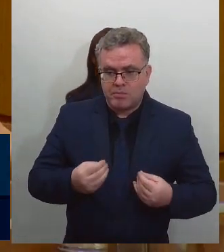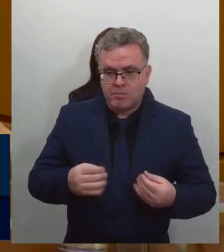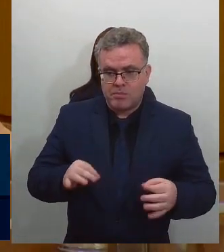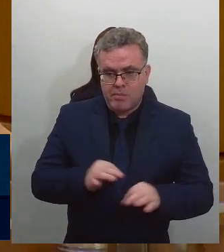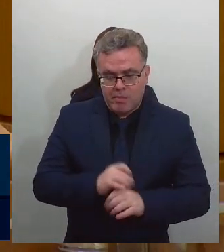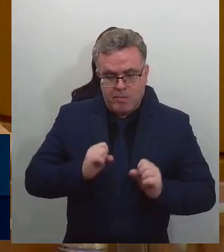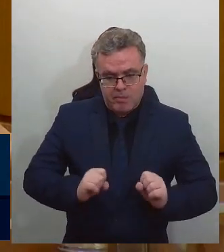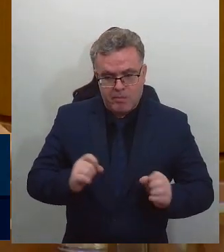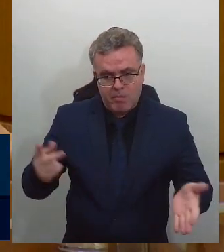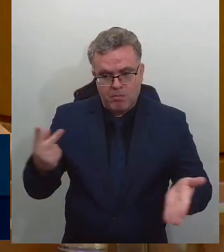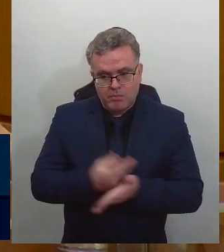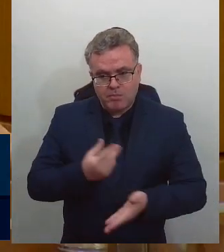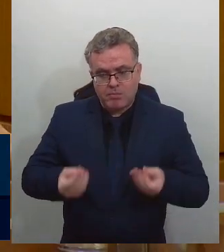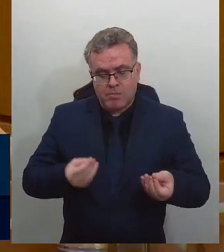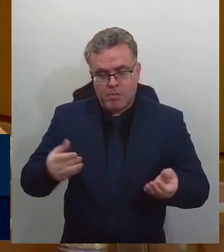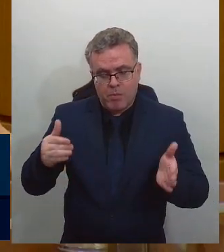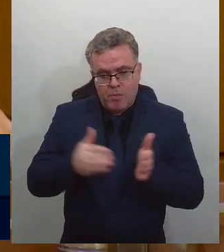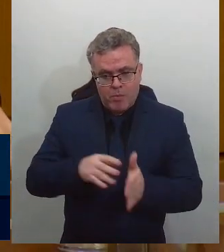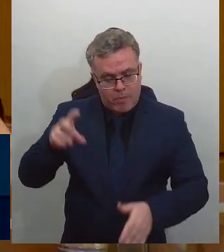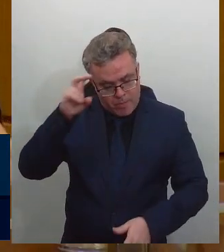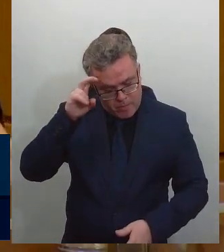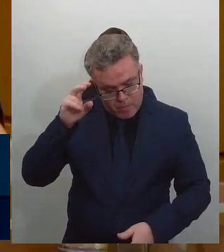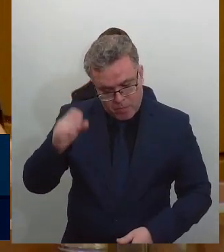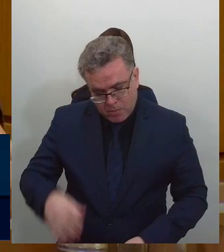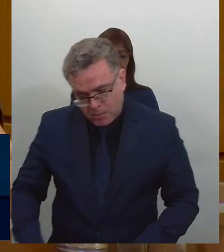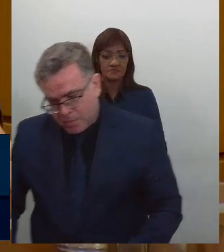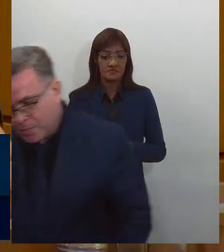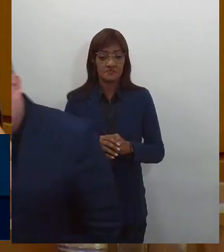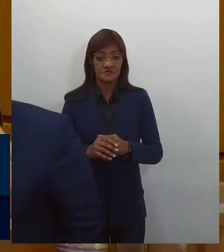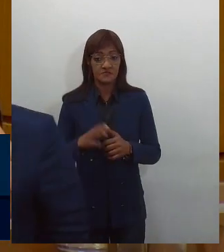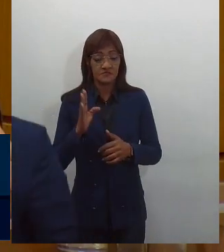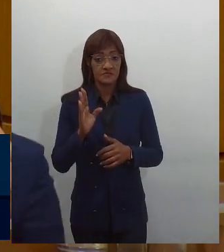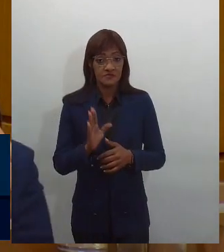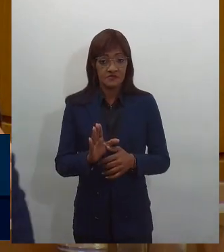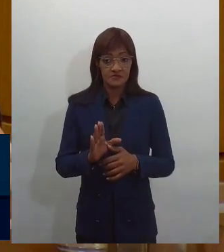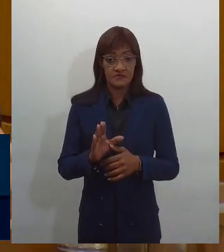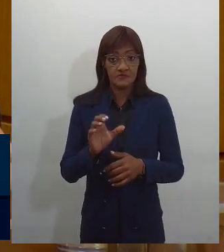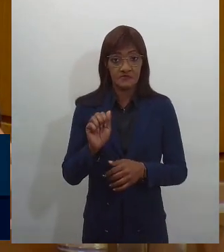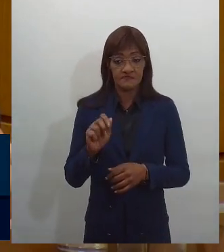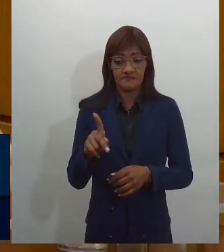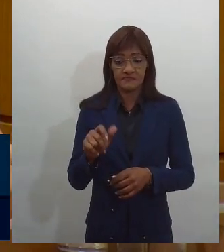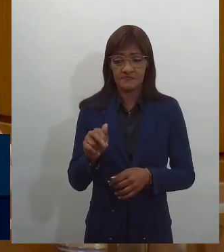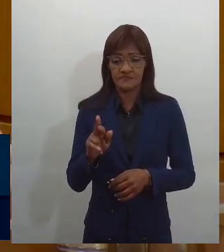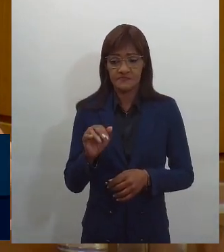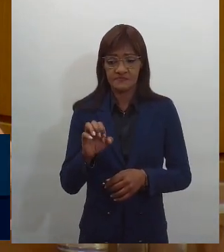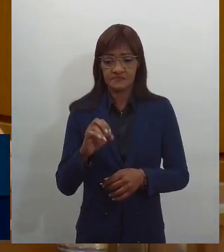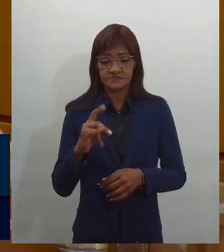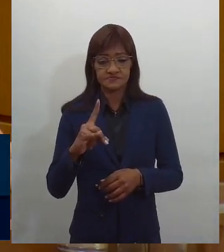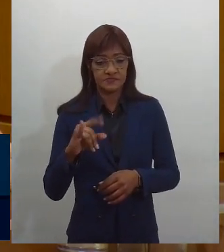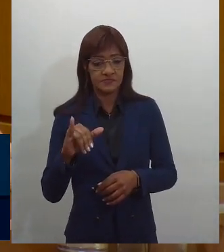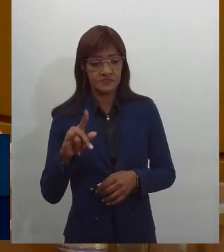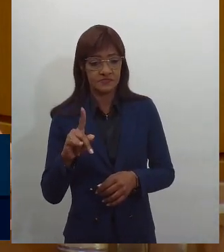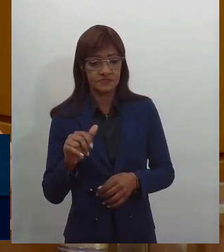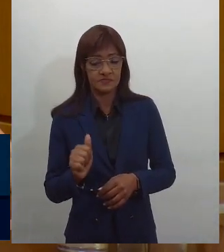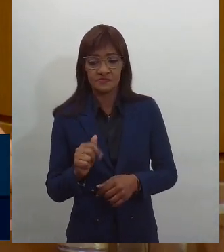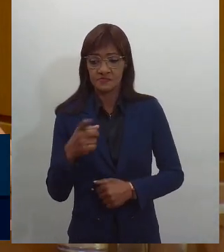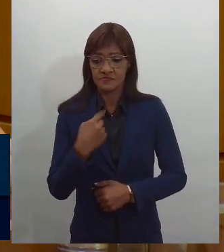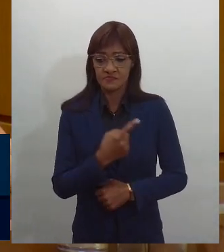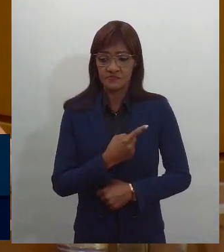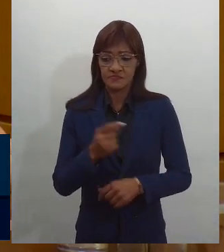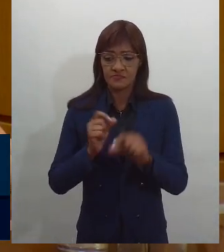última quinta-feira em Nossa Senhora da Aparecida, nossa padroeira, Nossa Senhora Aparecida, da cidade de Nossa Senhora